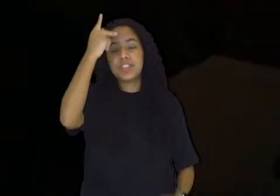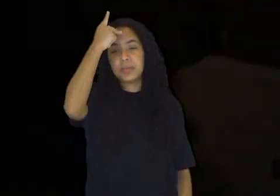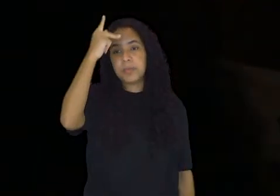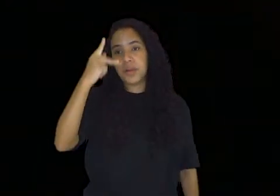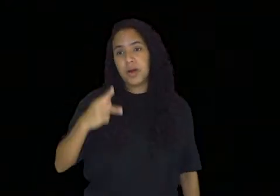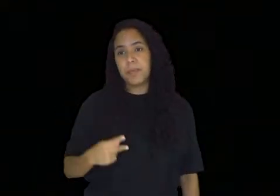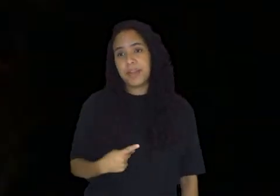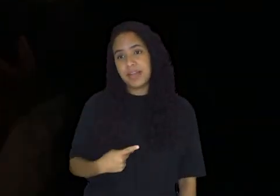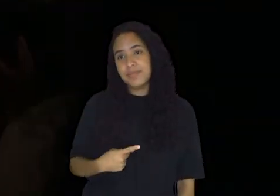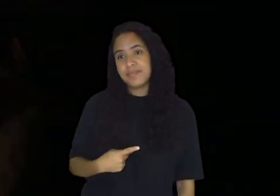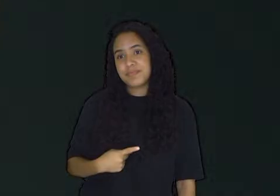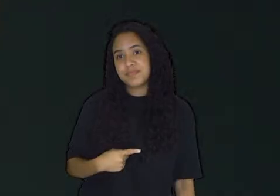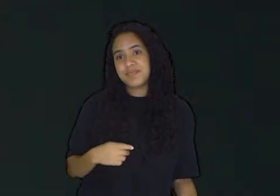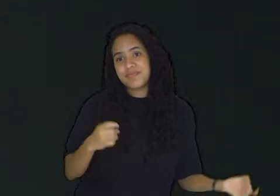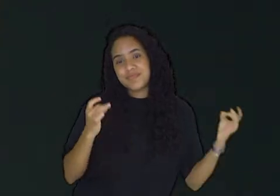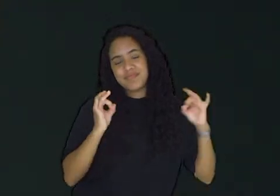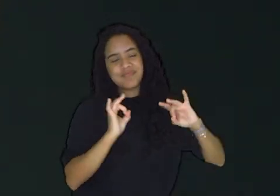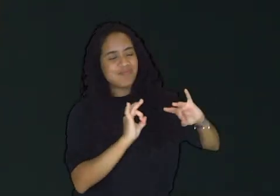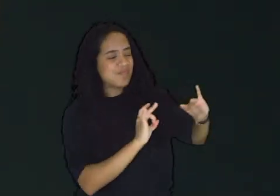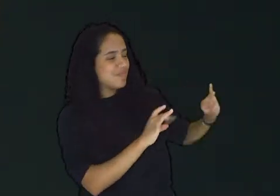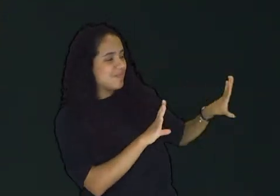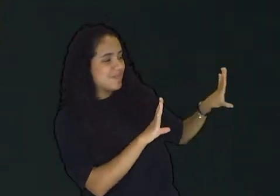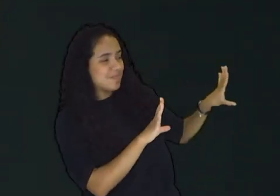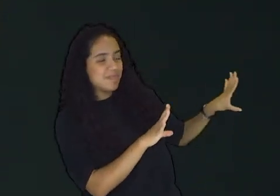Abandonar quem sou